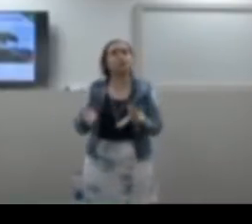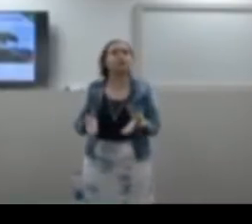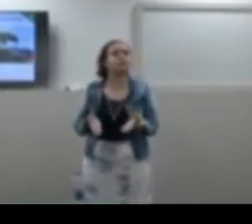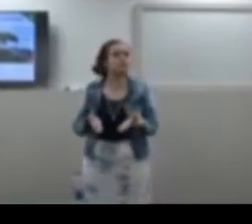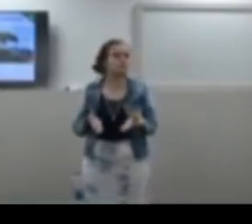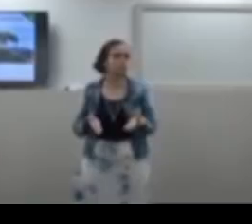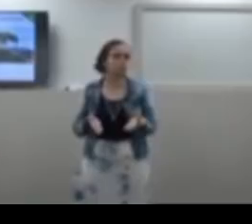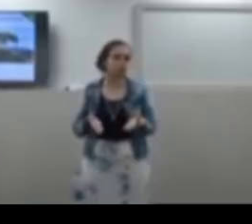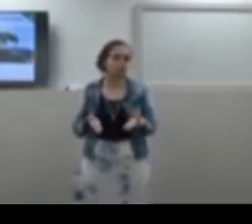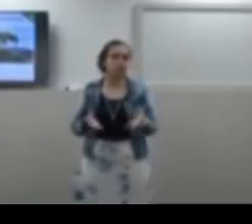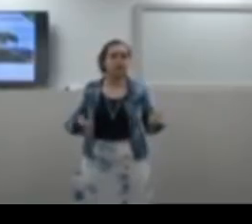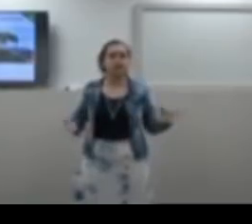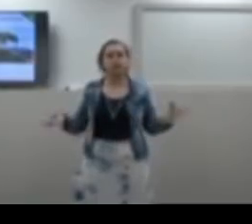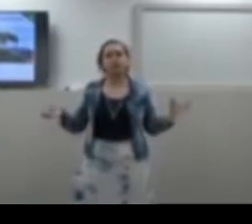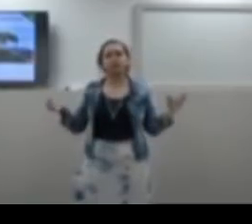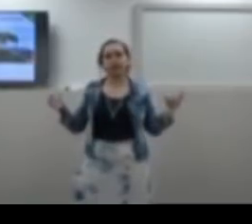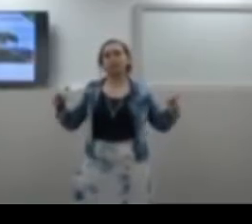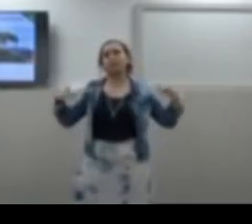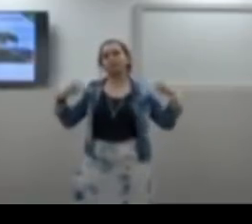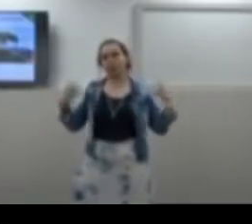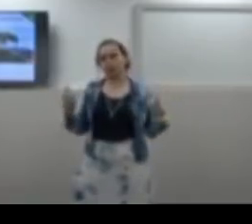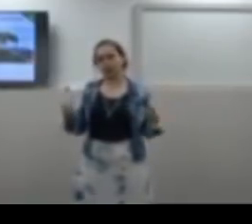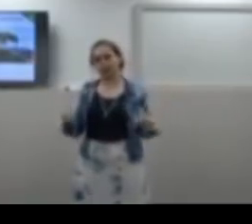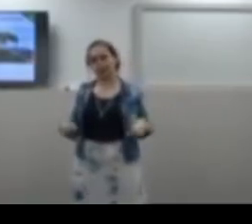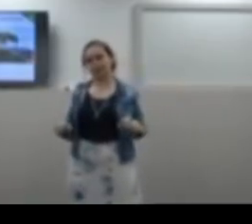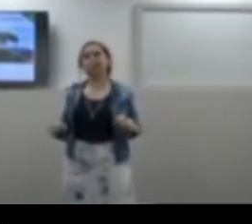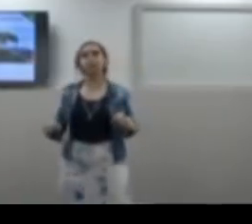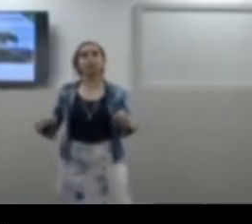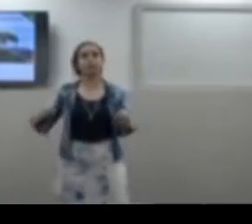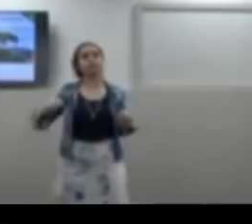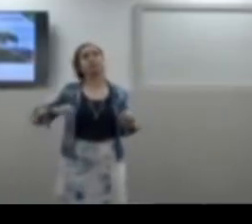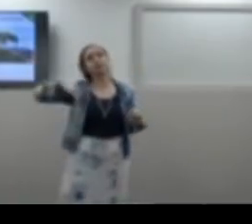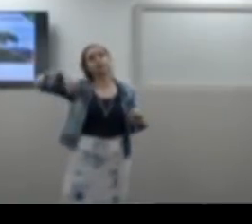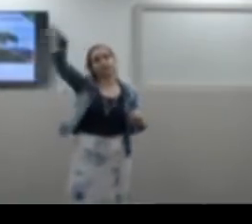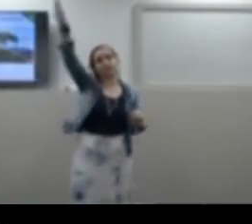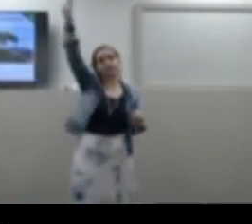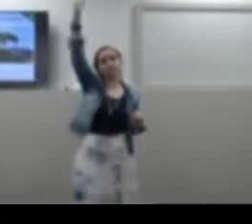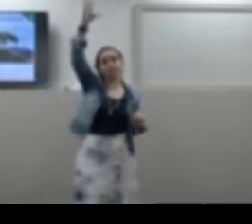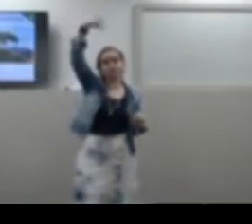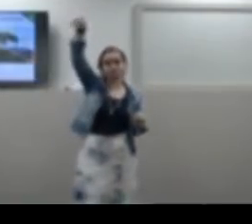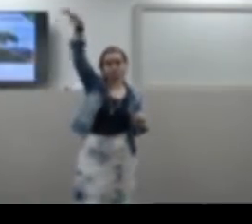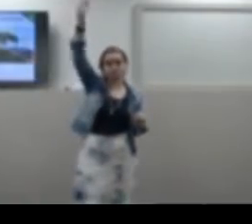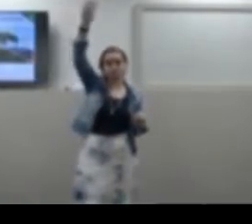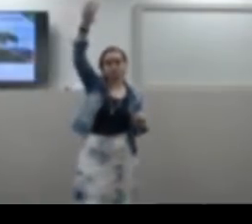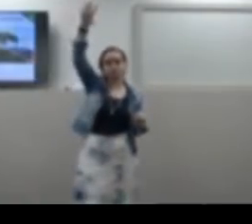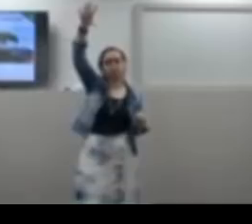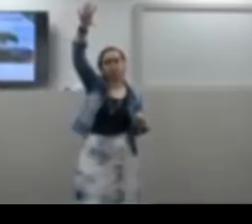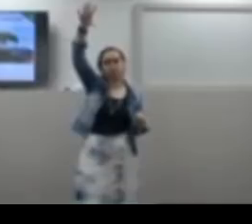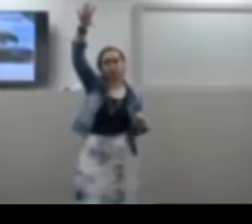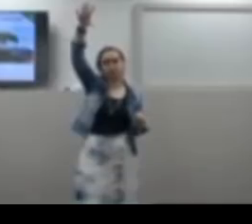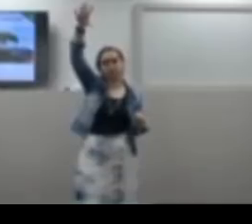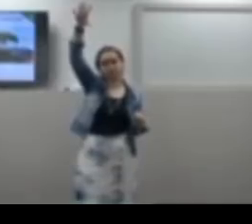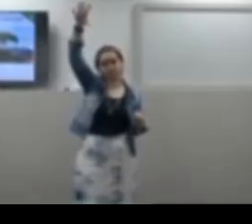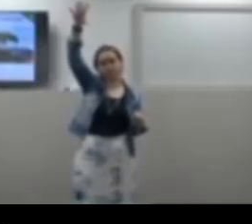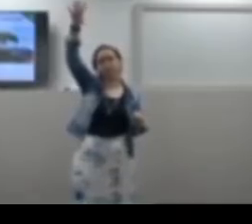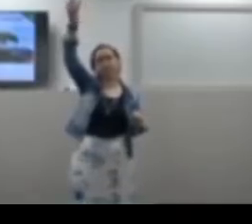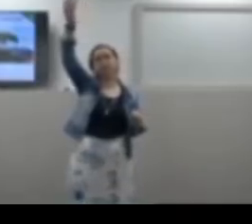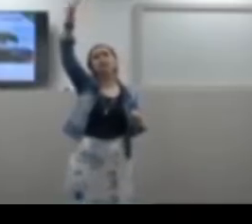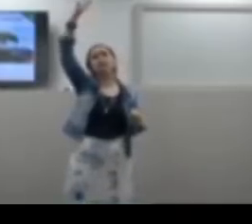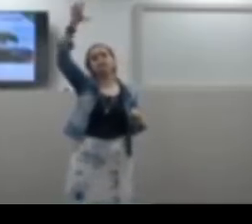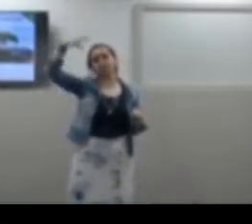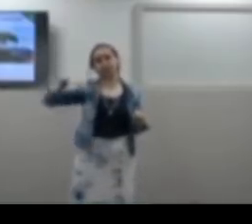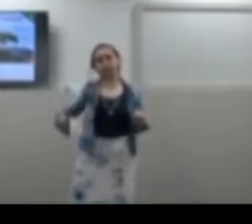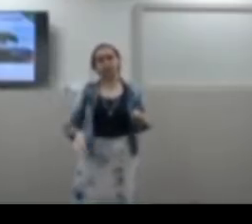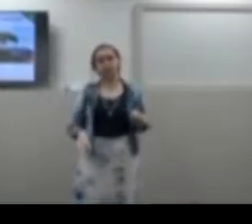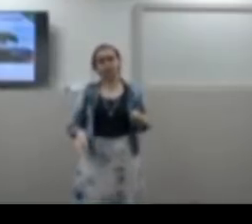bem distribuídas ao longo do ano. Então a gente tem a umidade aqui, a gente comentou até da influência lá do domínio